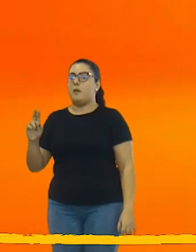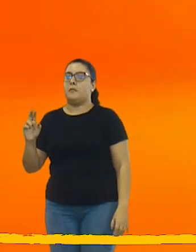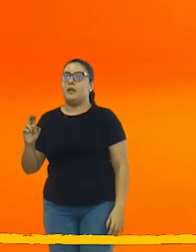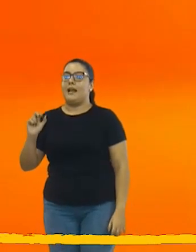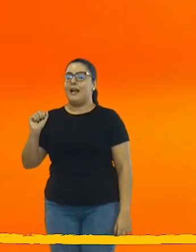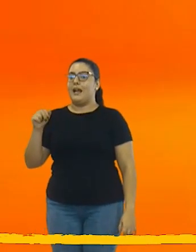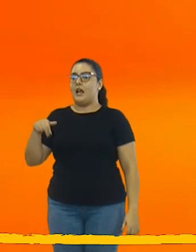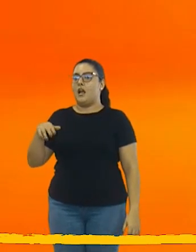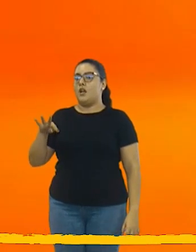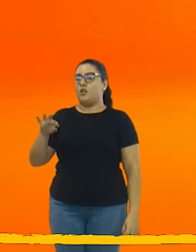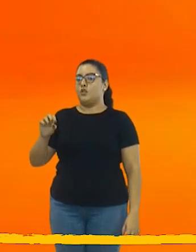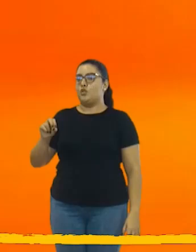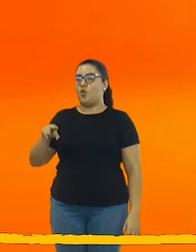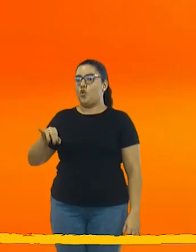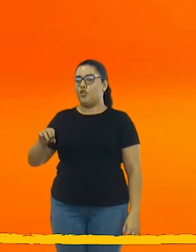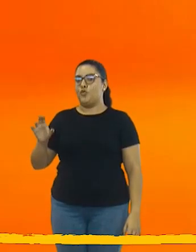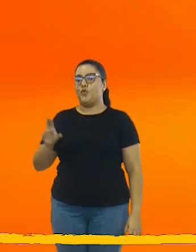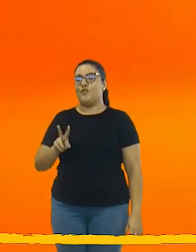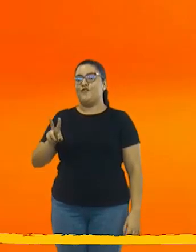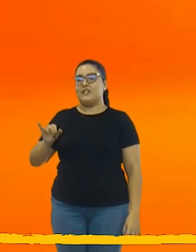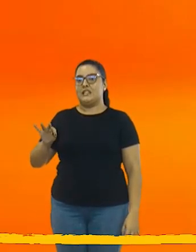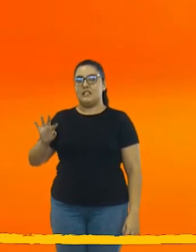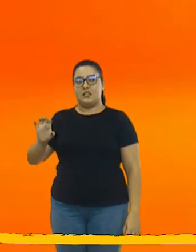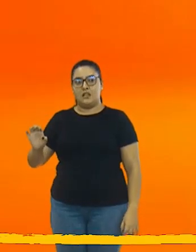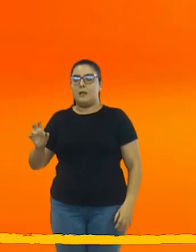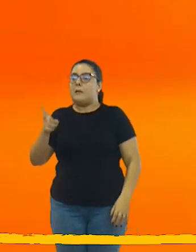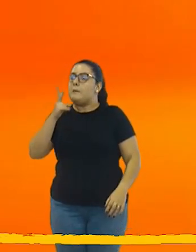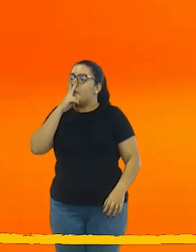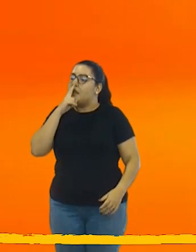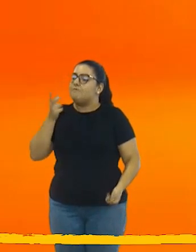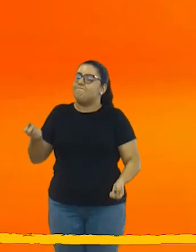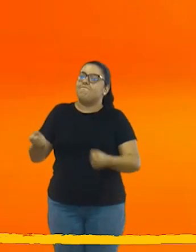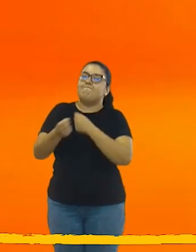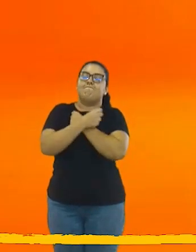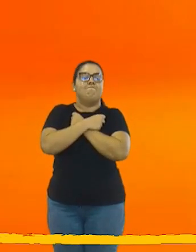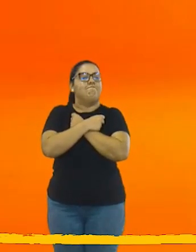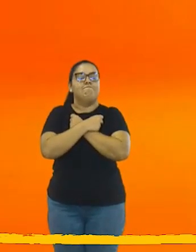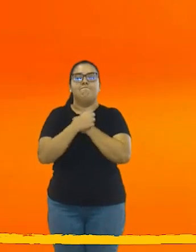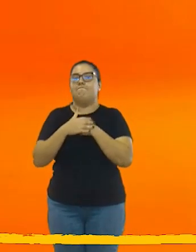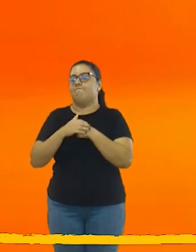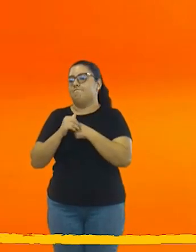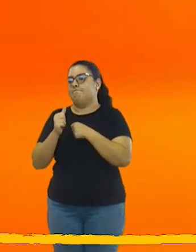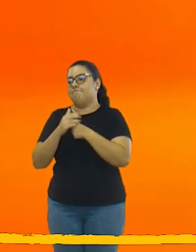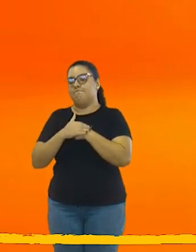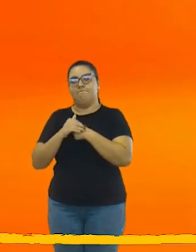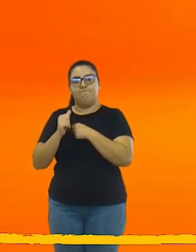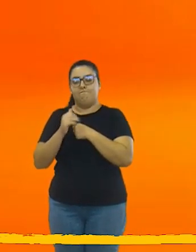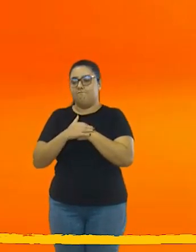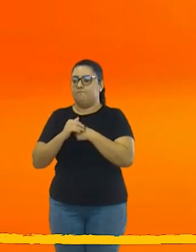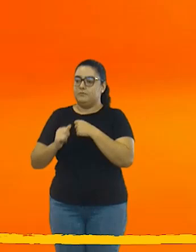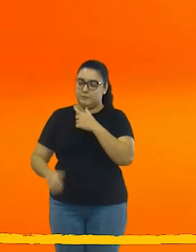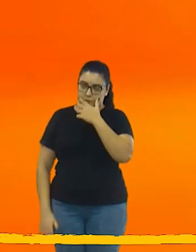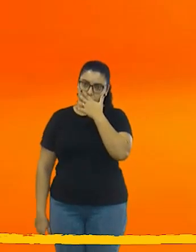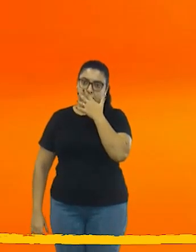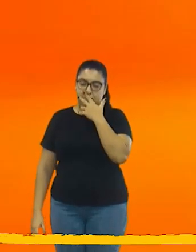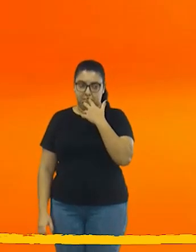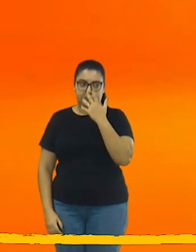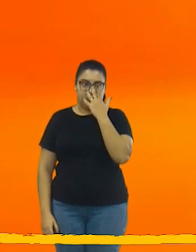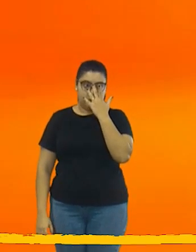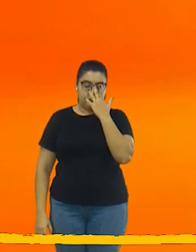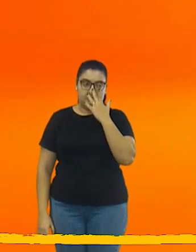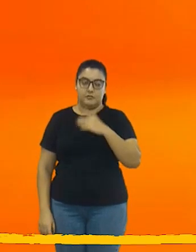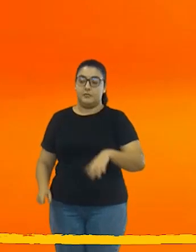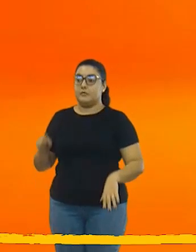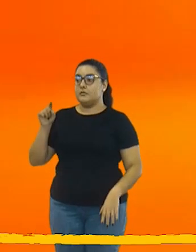Mendes Maciel, o conselheiro, um abrigo, um alento, um guia. E esse